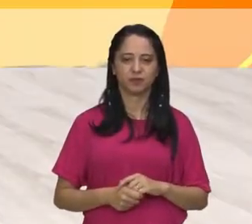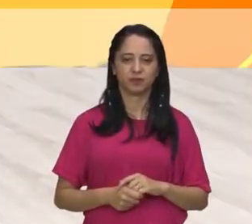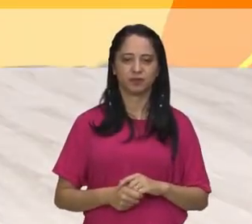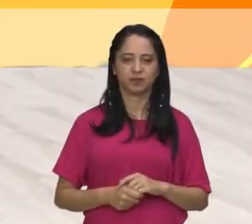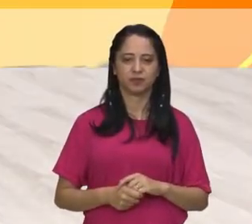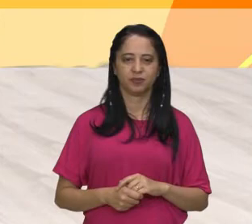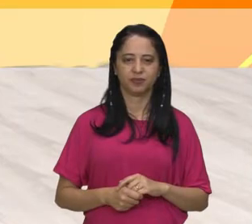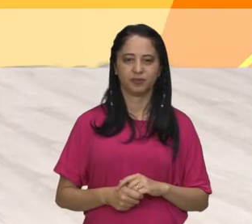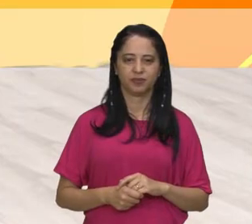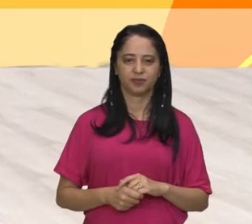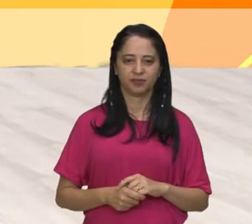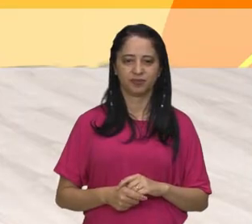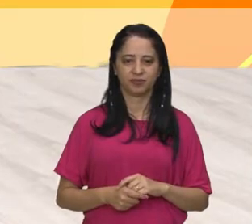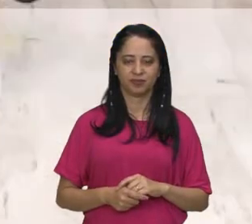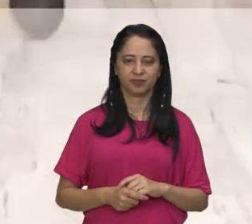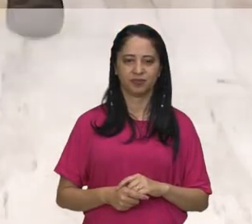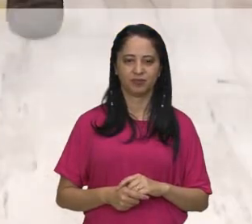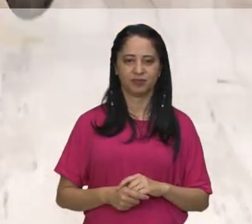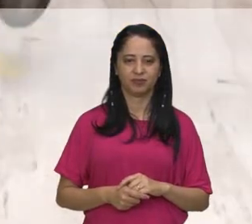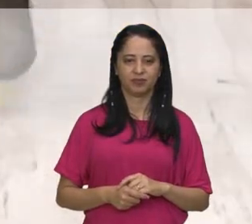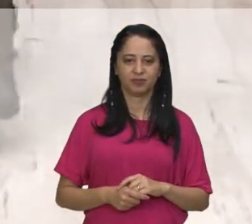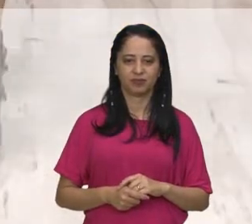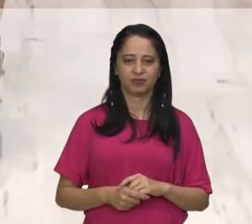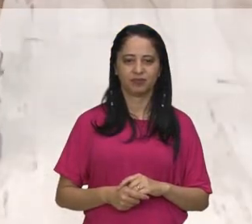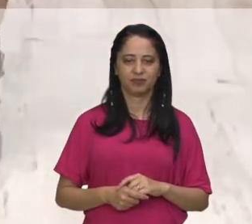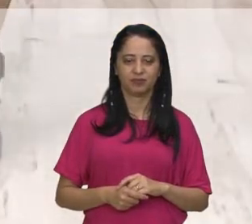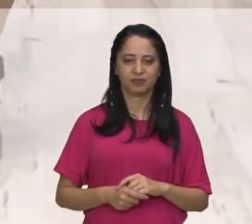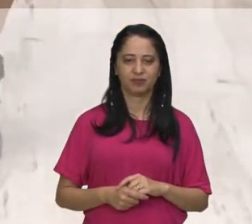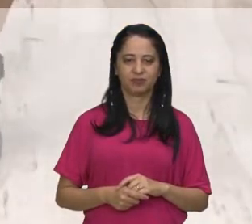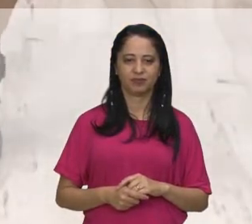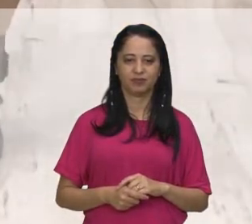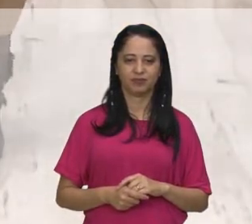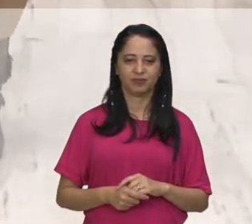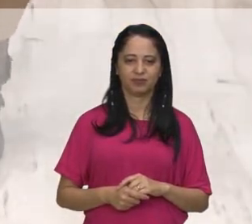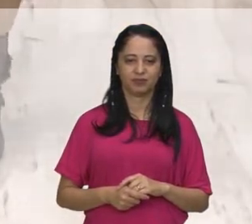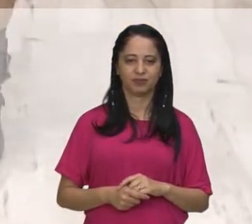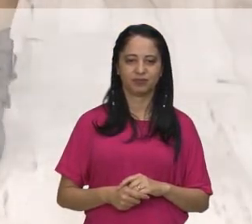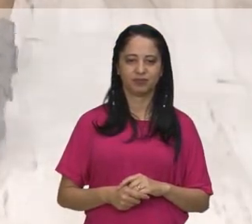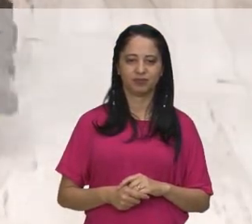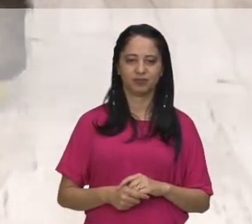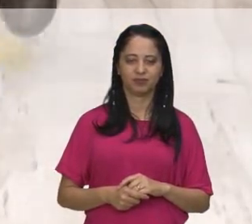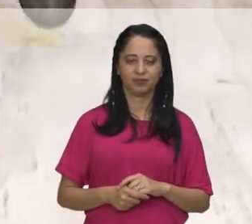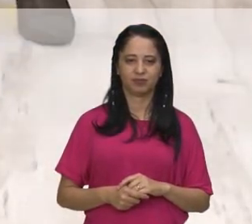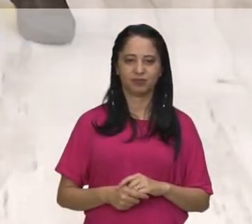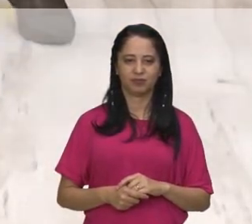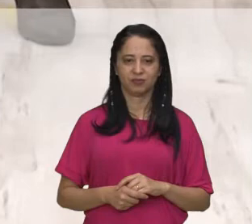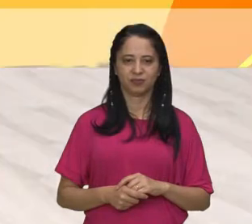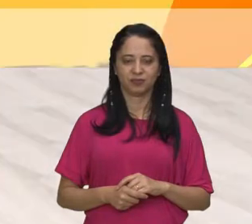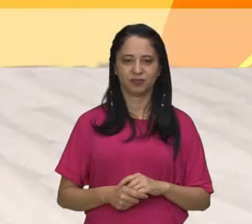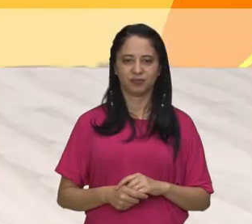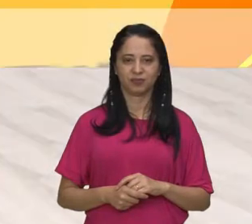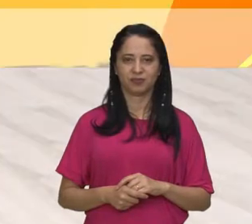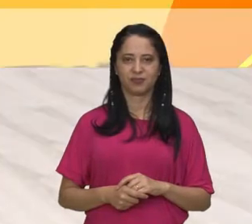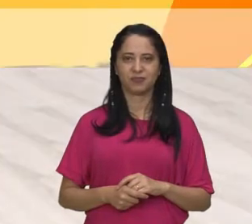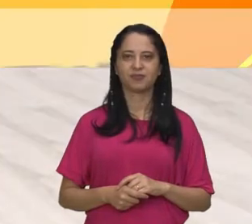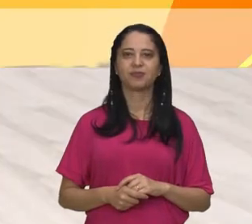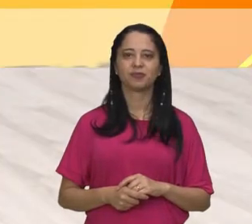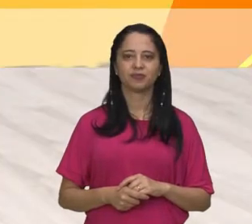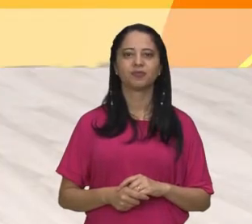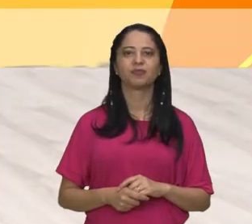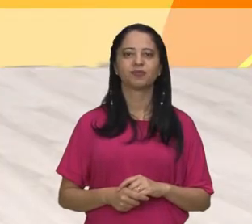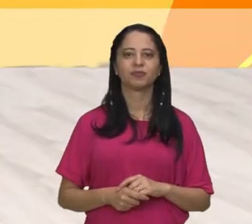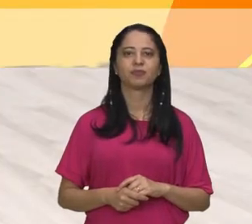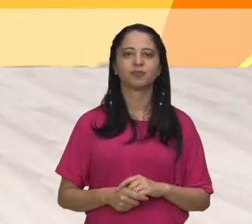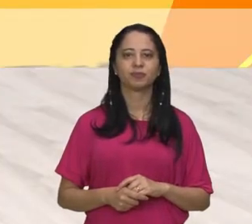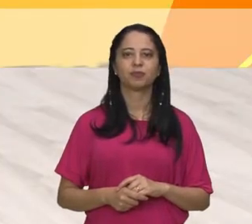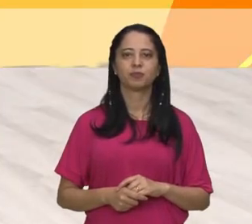Pega comigo só esse passinho, ó. Atrás, voltou, frente, voltou e parou aqui. Muito bom.